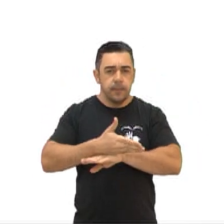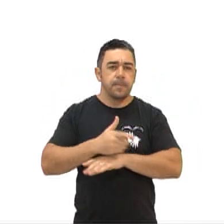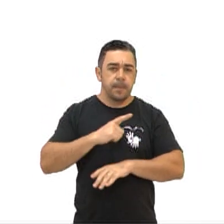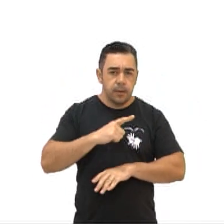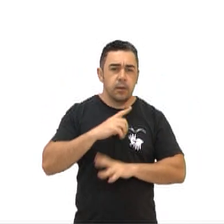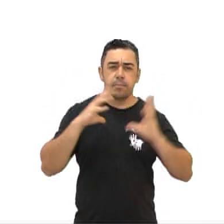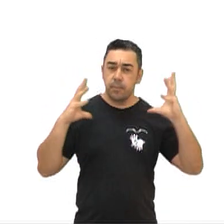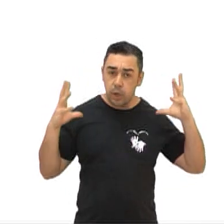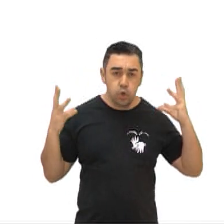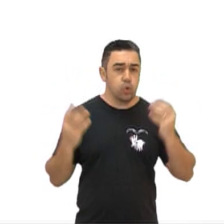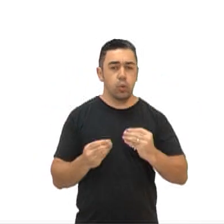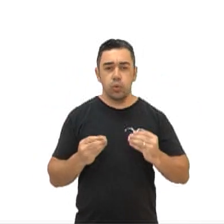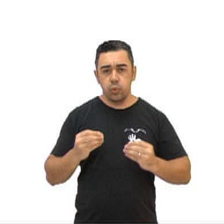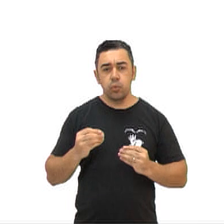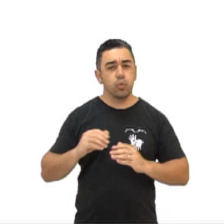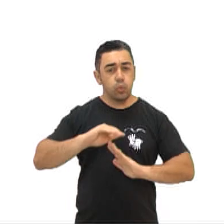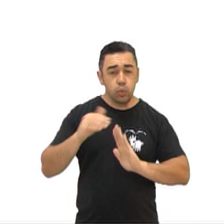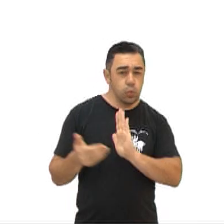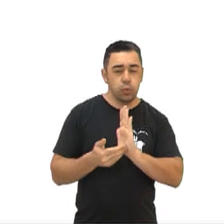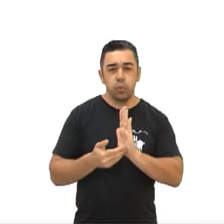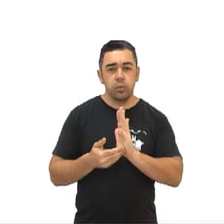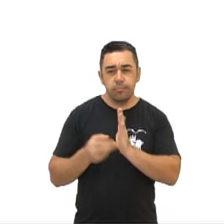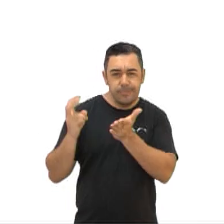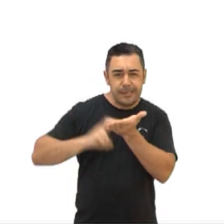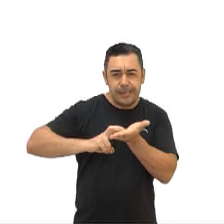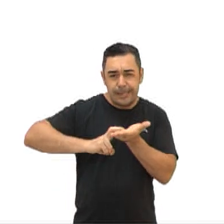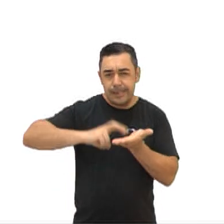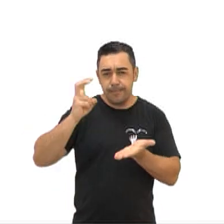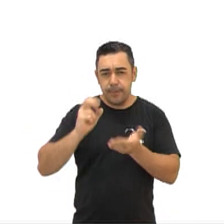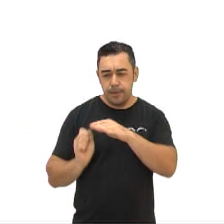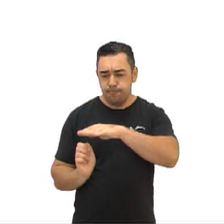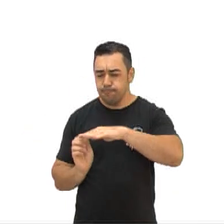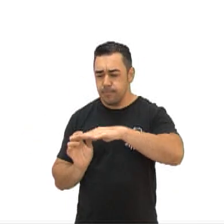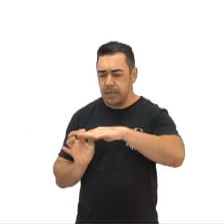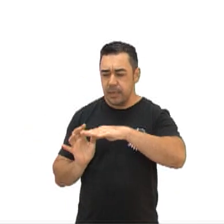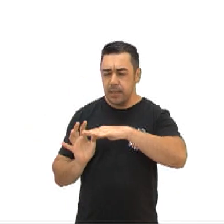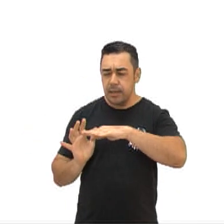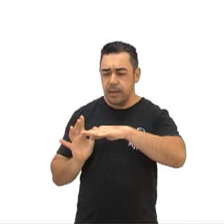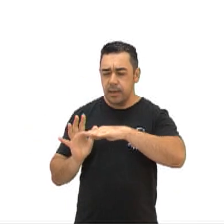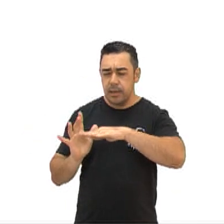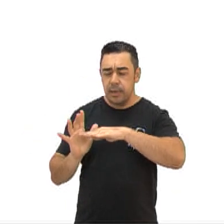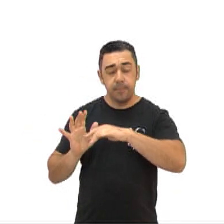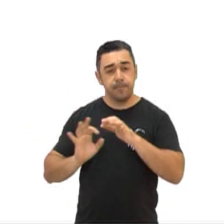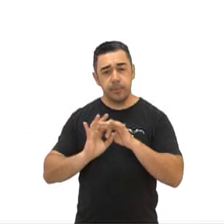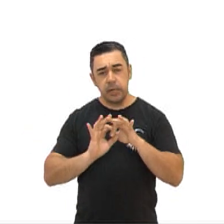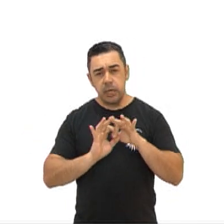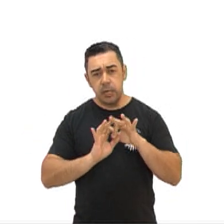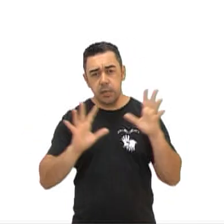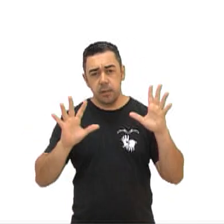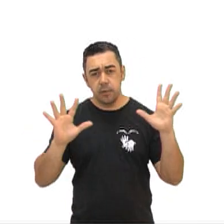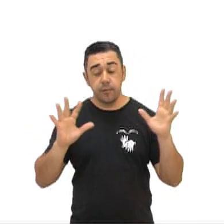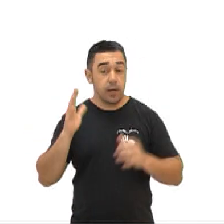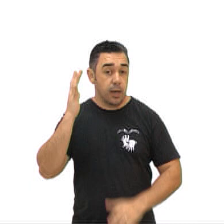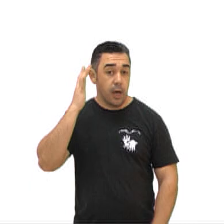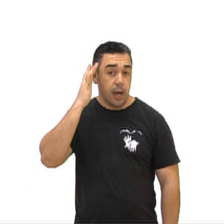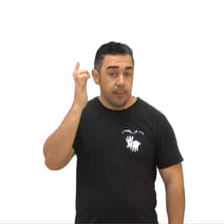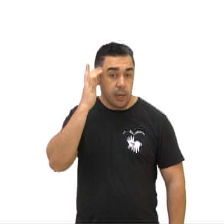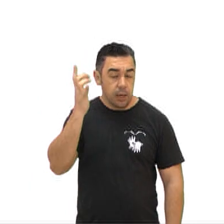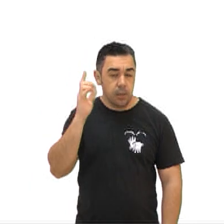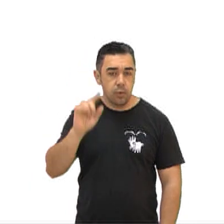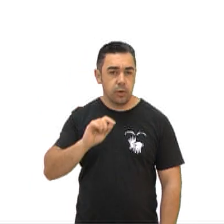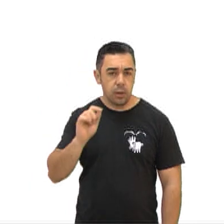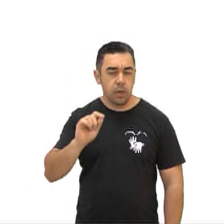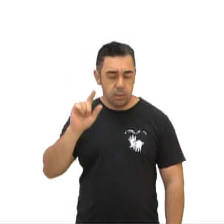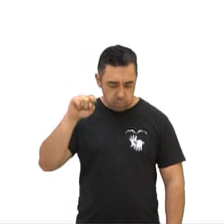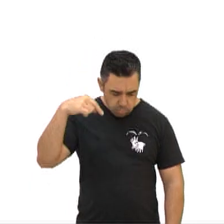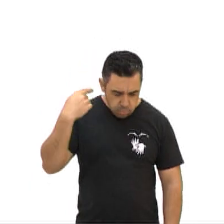para todos, no todo, amanhã, que plana livre de armação, amanhã, todo